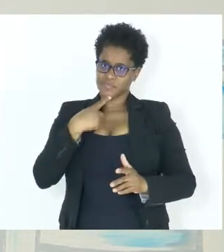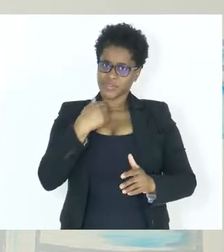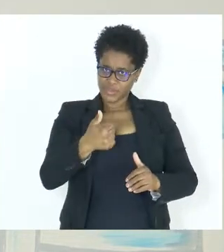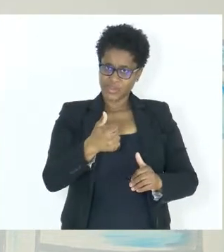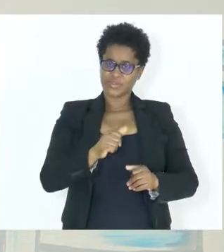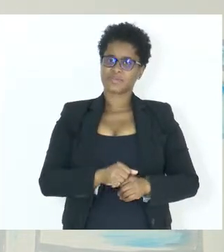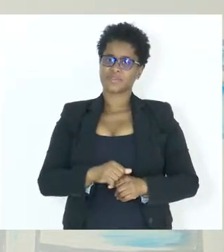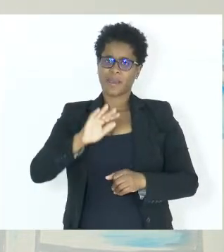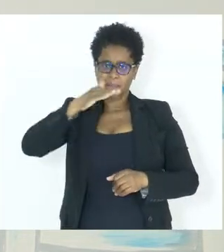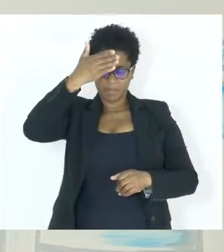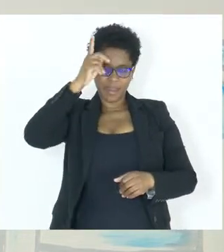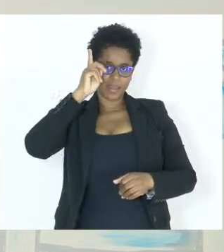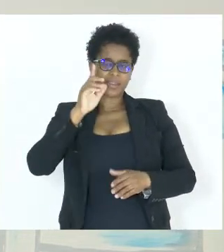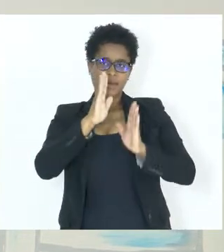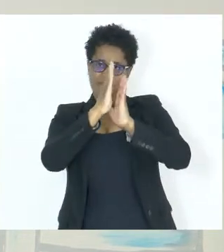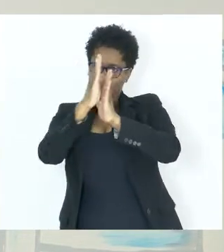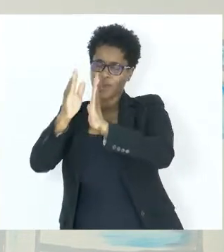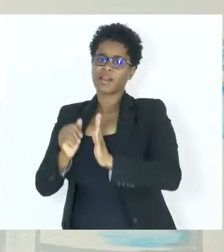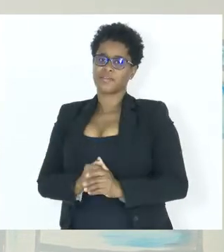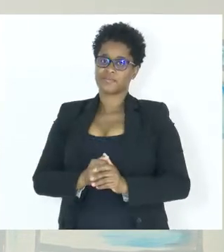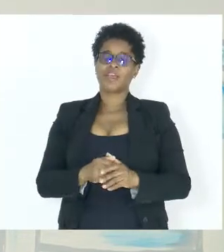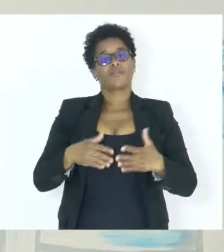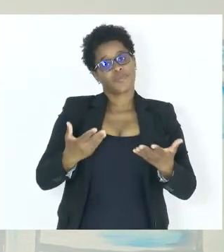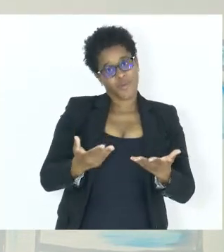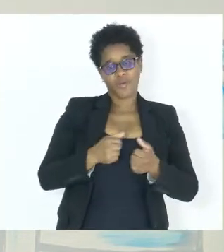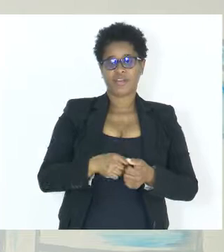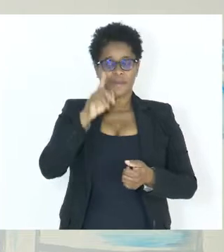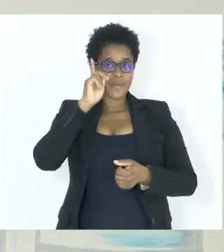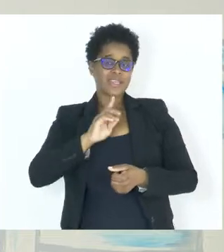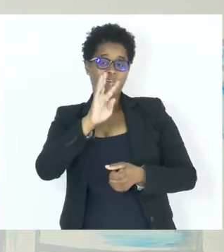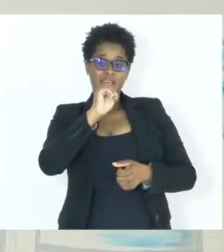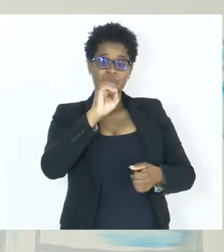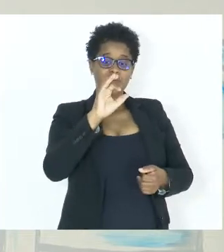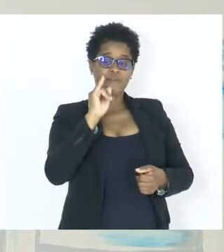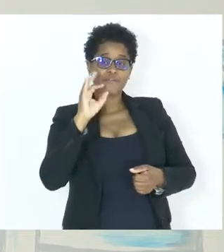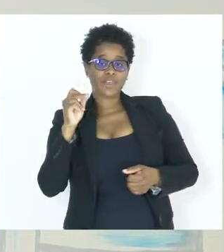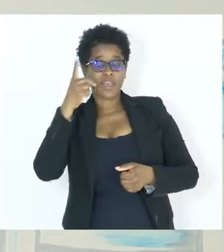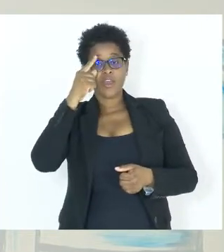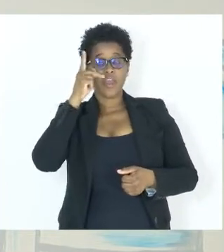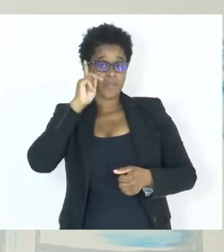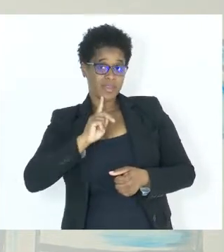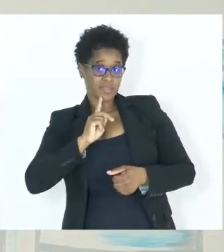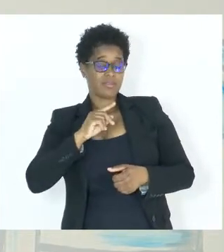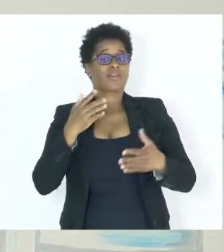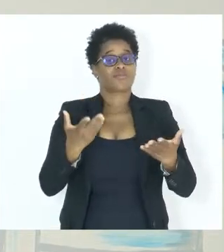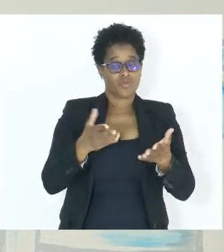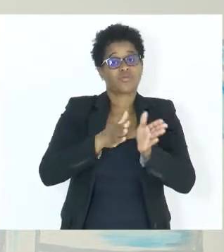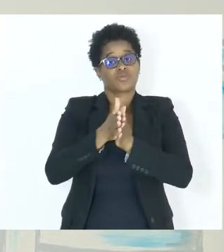É a primeira na fila. Significa que a Sofia é do sexo feminino, é uma menina, por isso